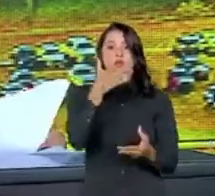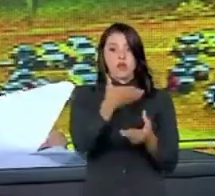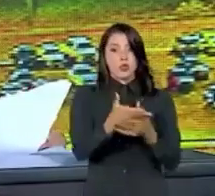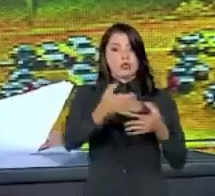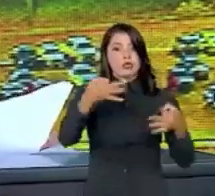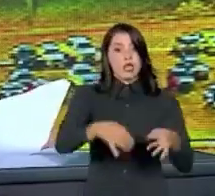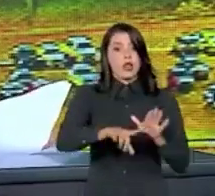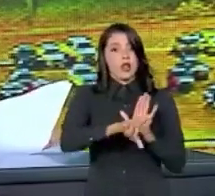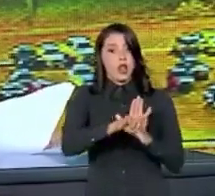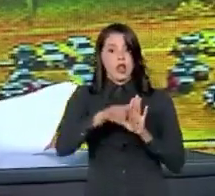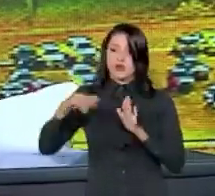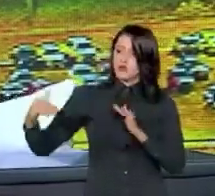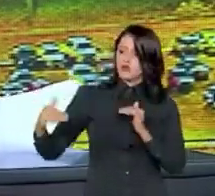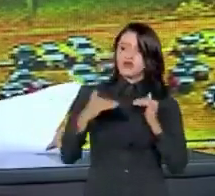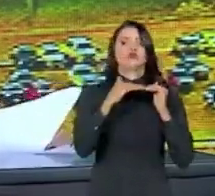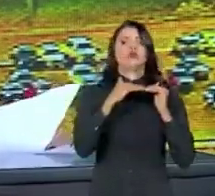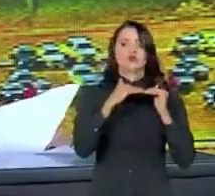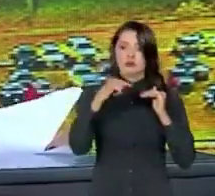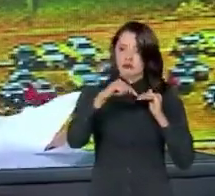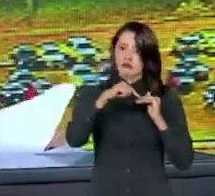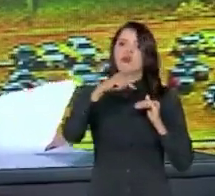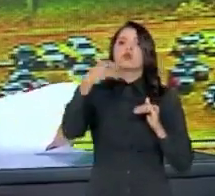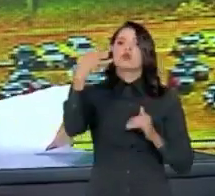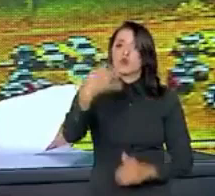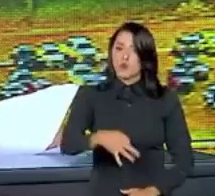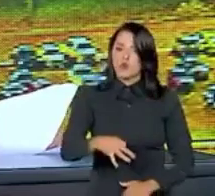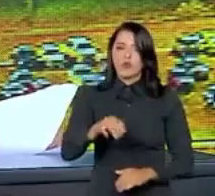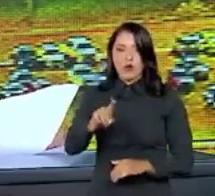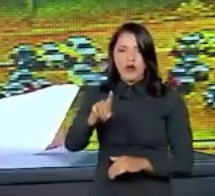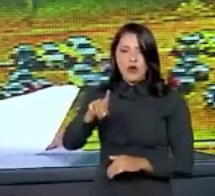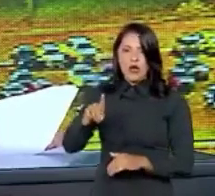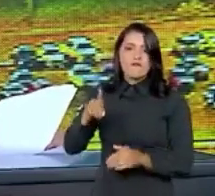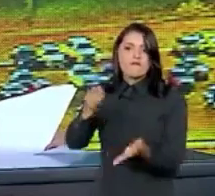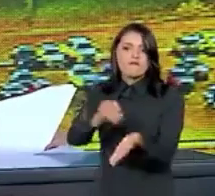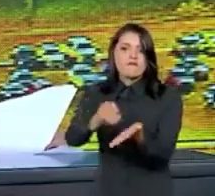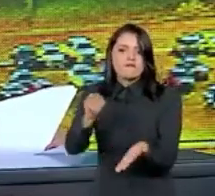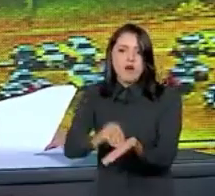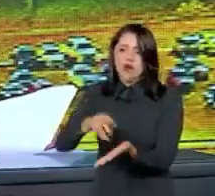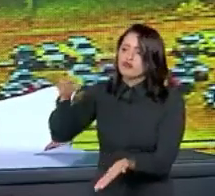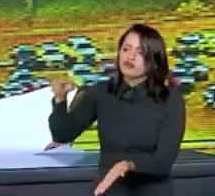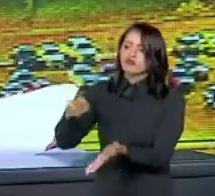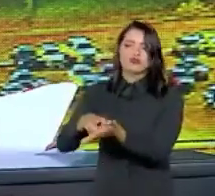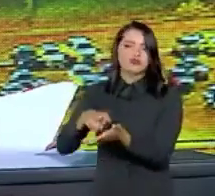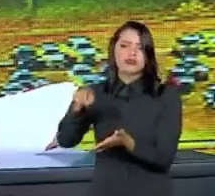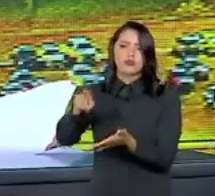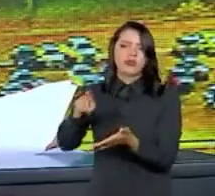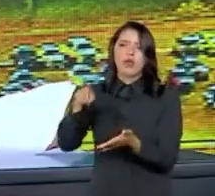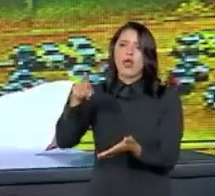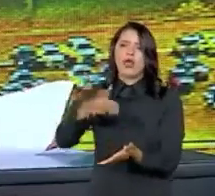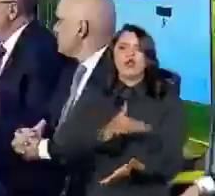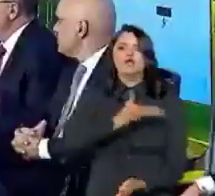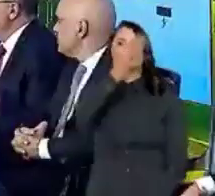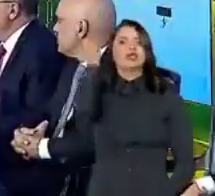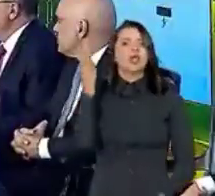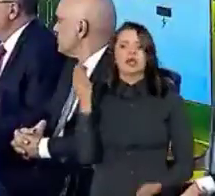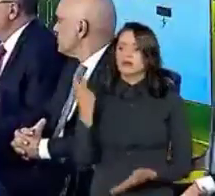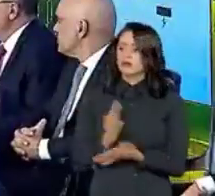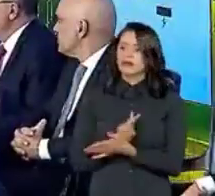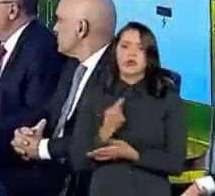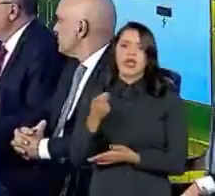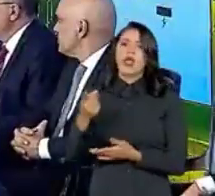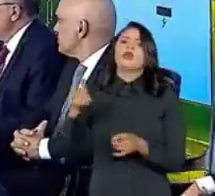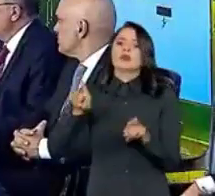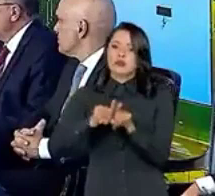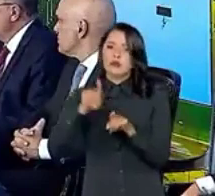legal. A impunidade concretiza o esquecimento e é uma